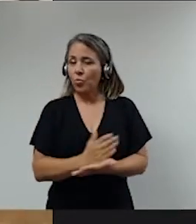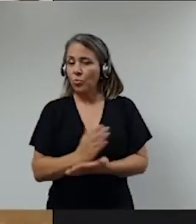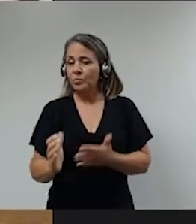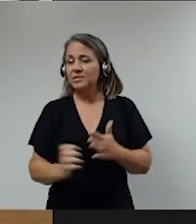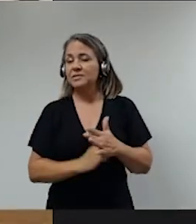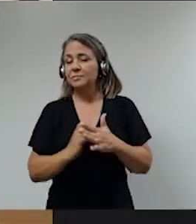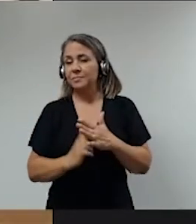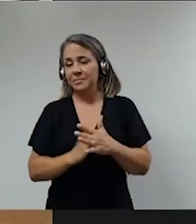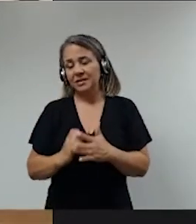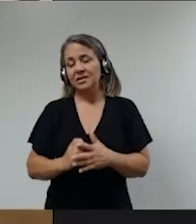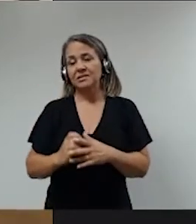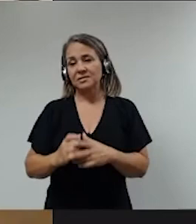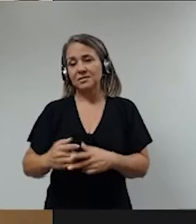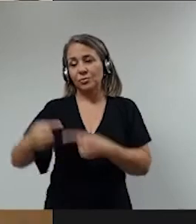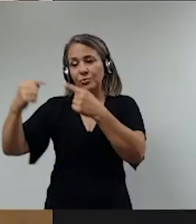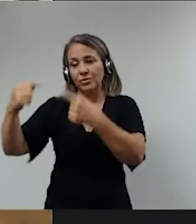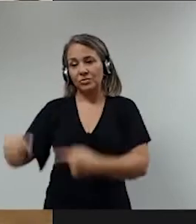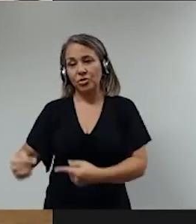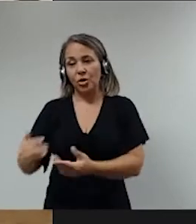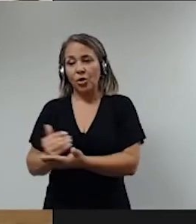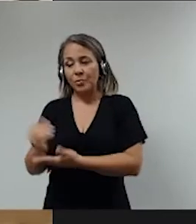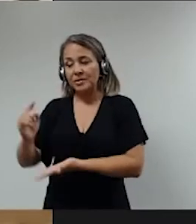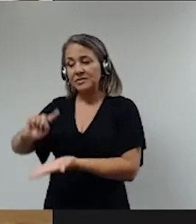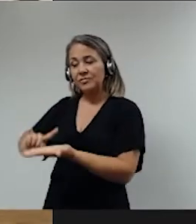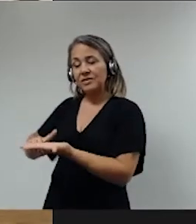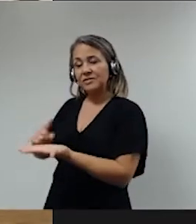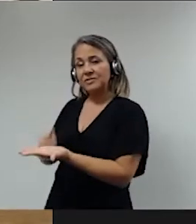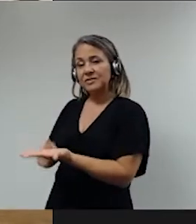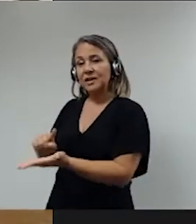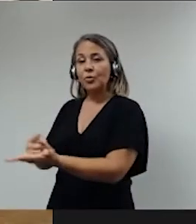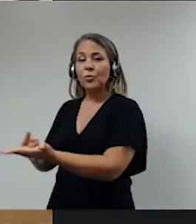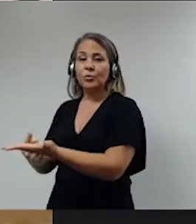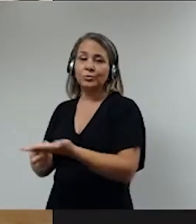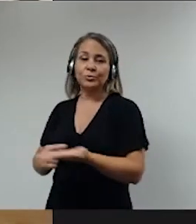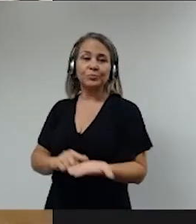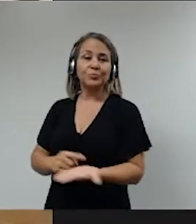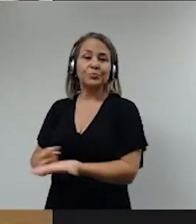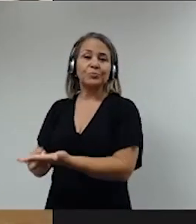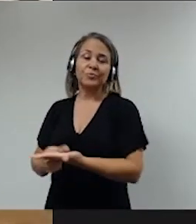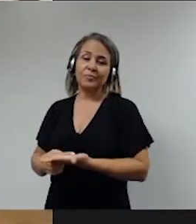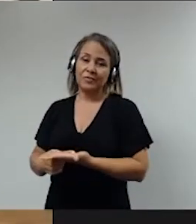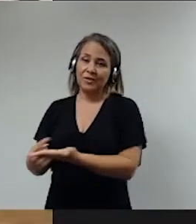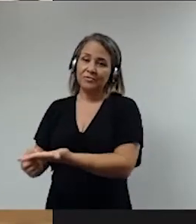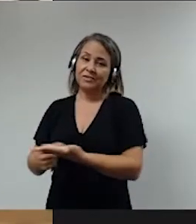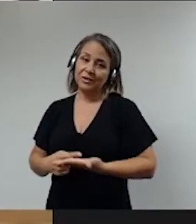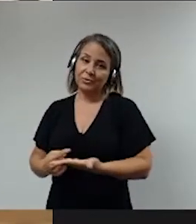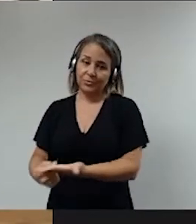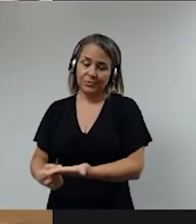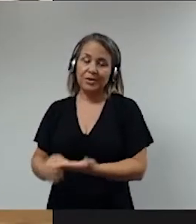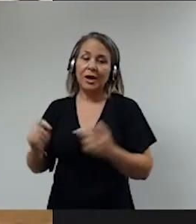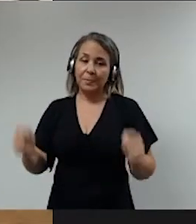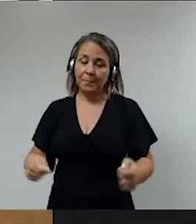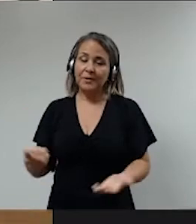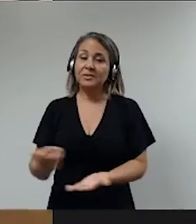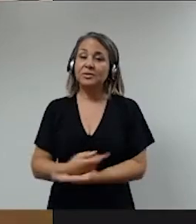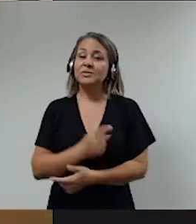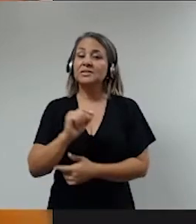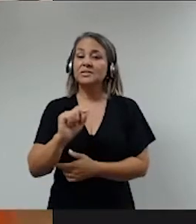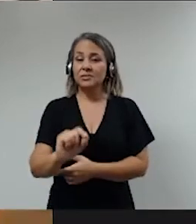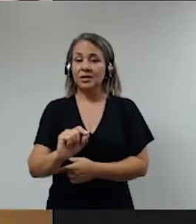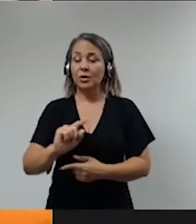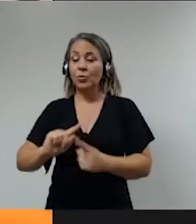ou verticalmente relacionadas, começam a fazer acordos entre elas. E esses acordos são acordos que podem gerar